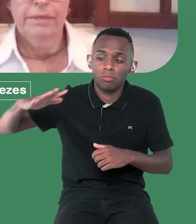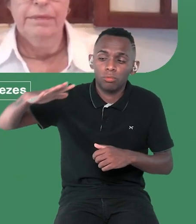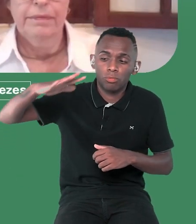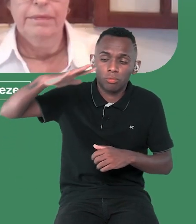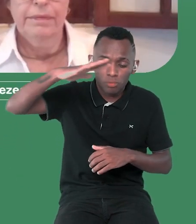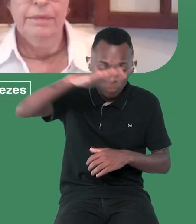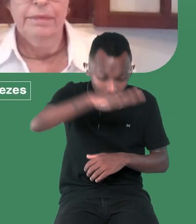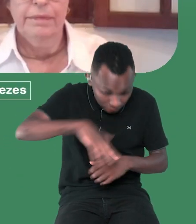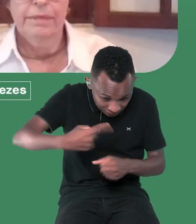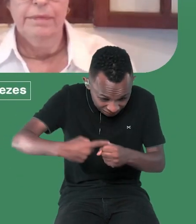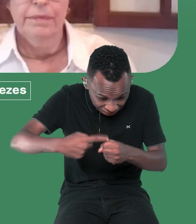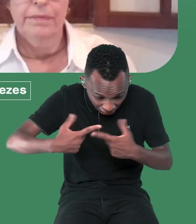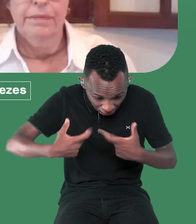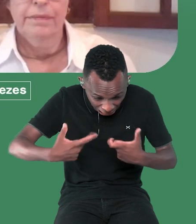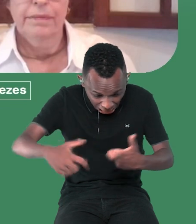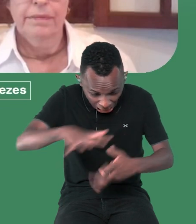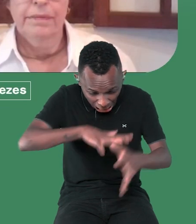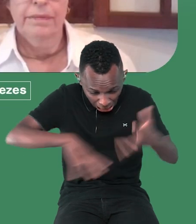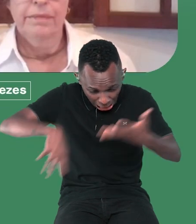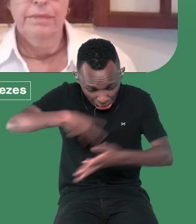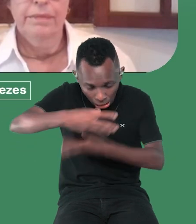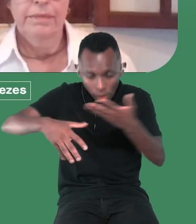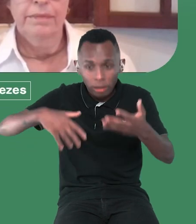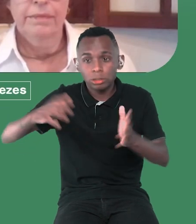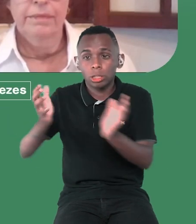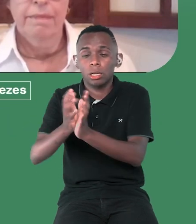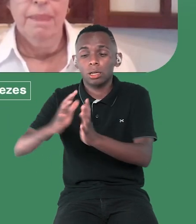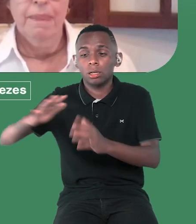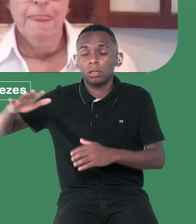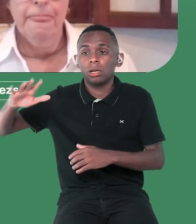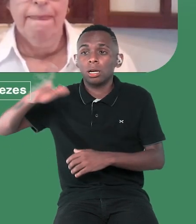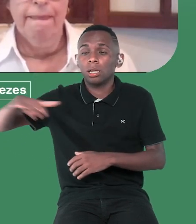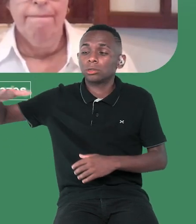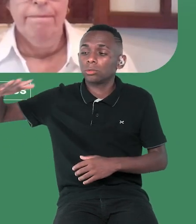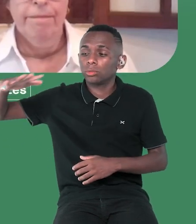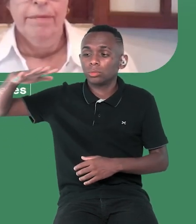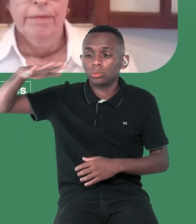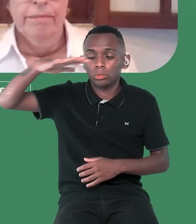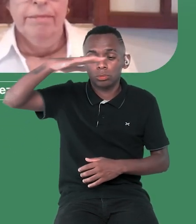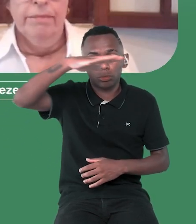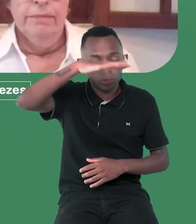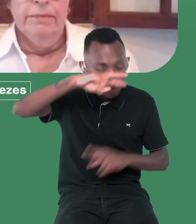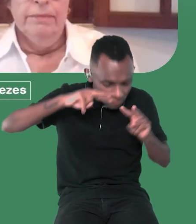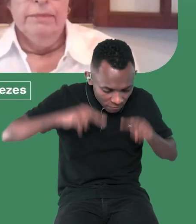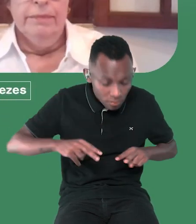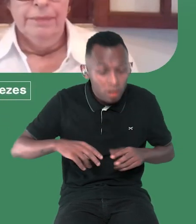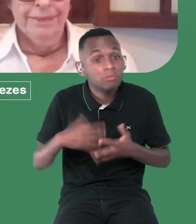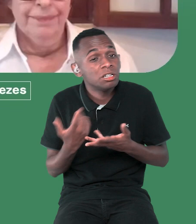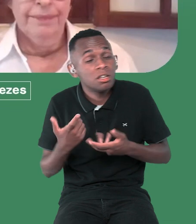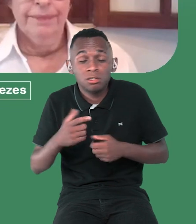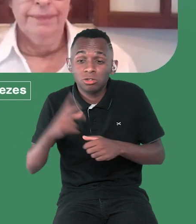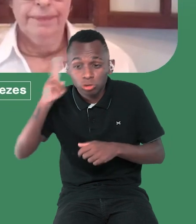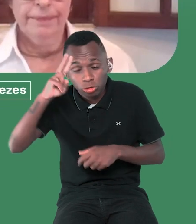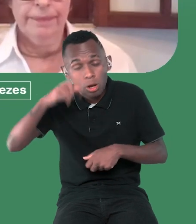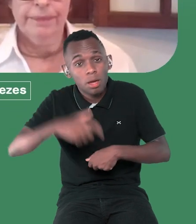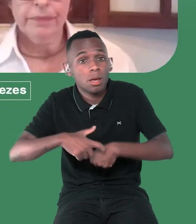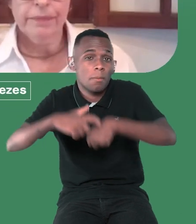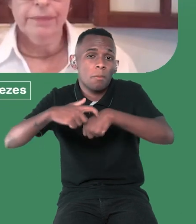Sempre fiz livros, normalmente desenhados à mão, os Por que meus que é um próprios livros. sofrimento, Silvana?